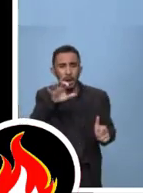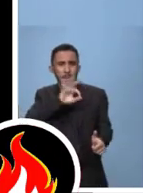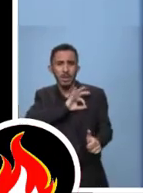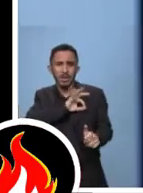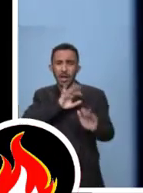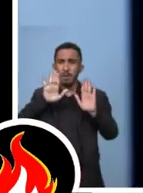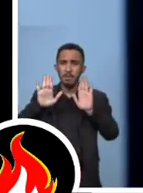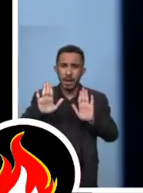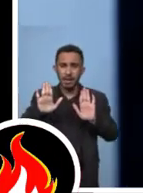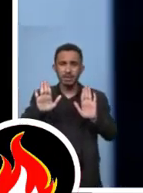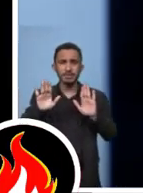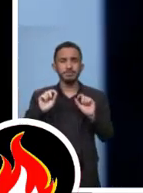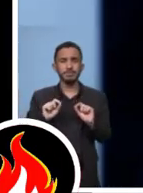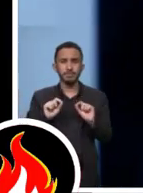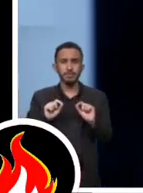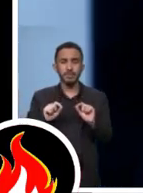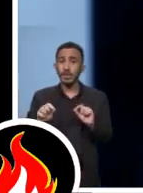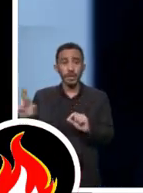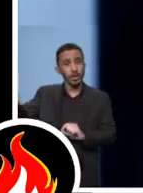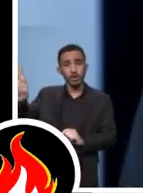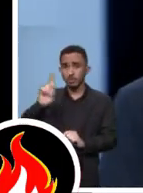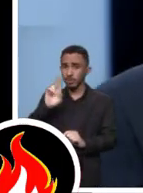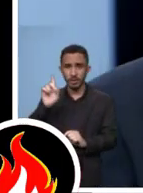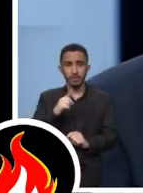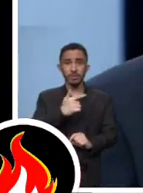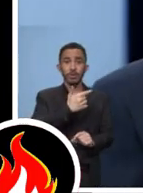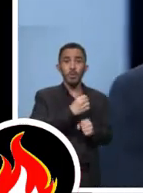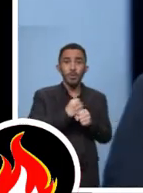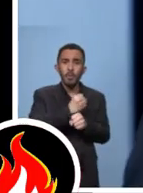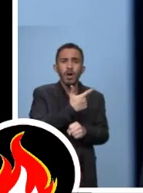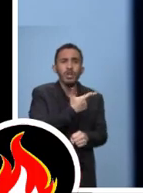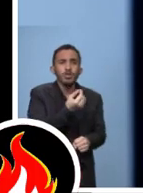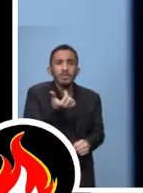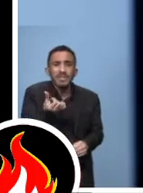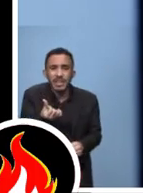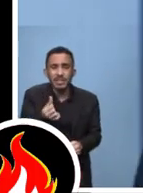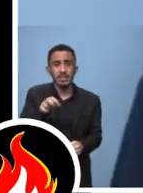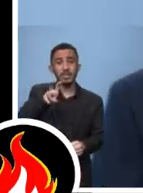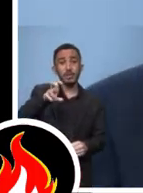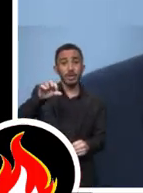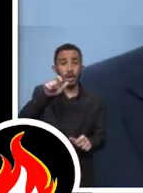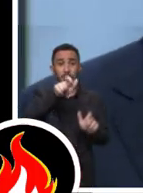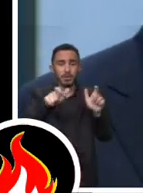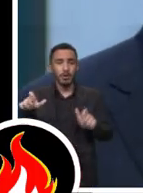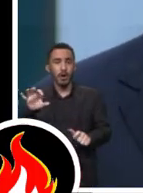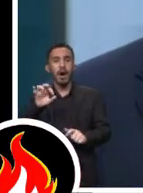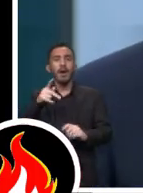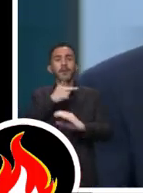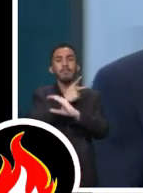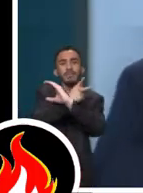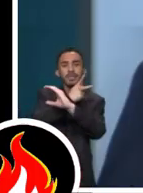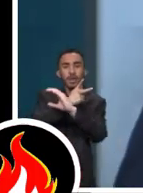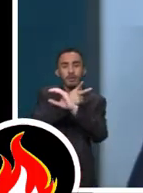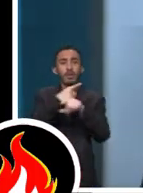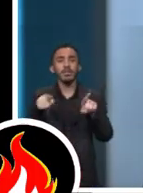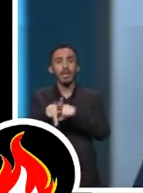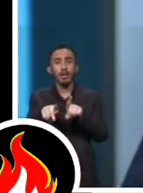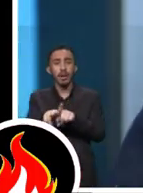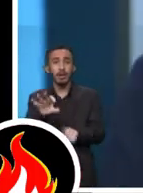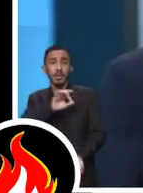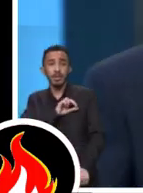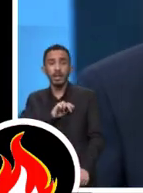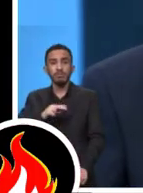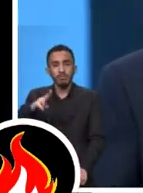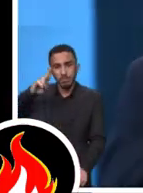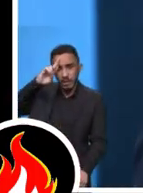agora você não respondeu 2006 foram 59 policiais civis militares e agentes